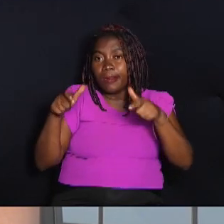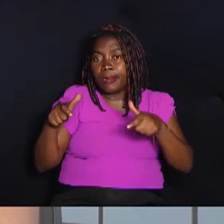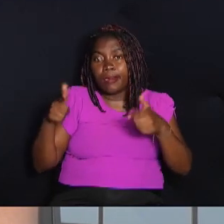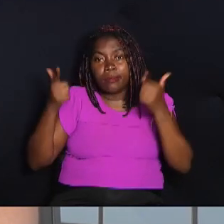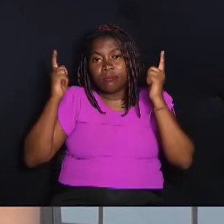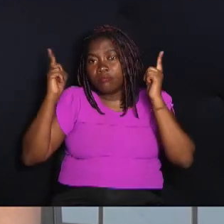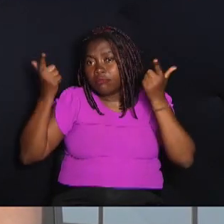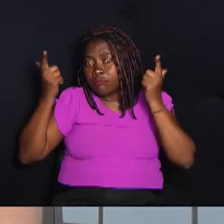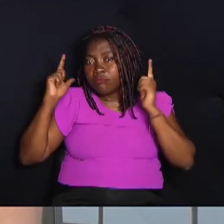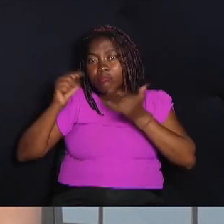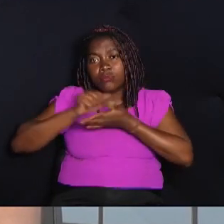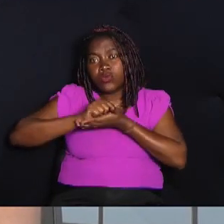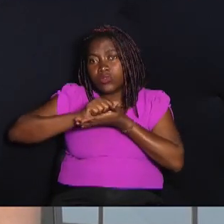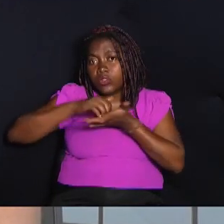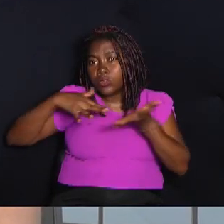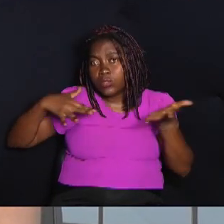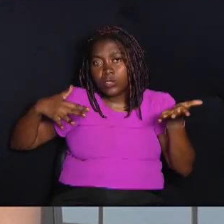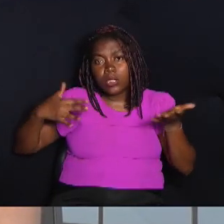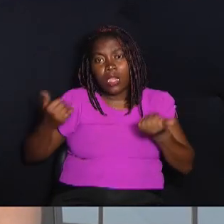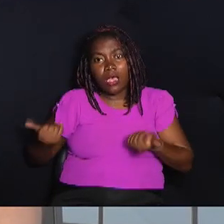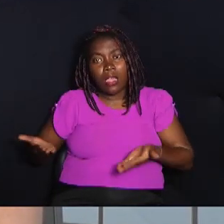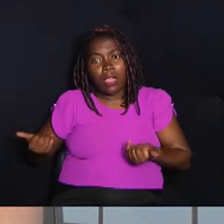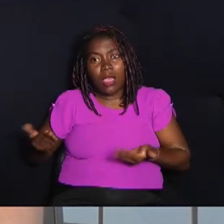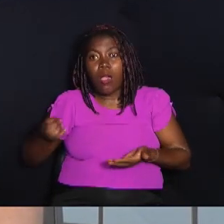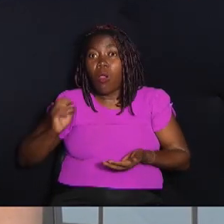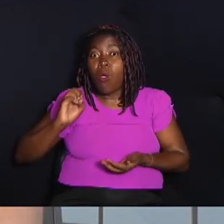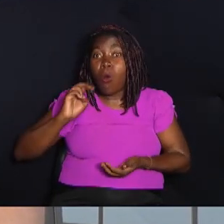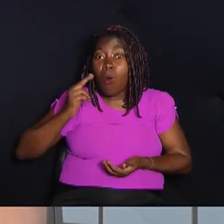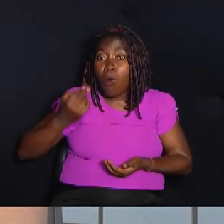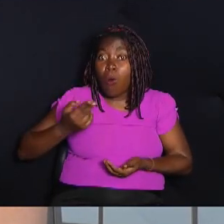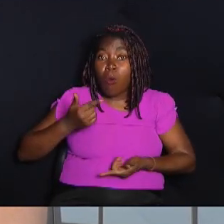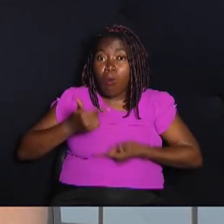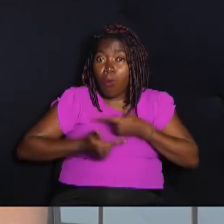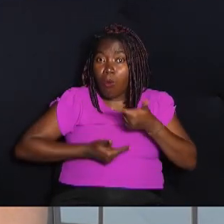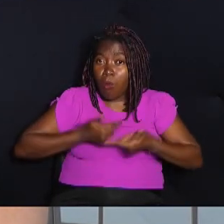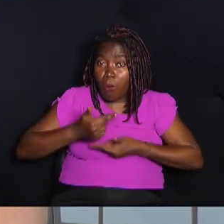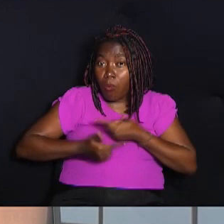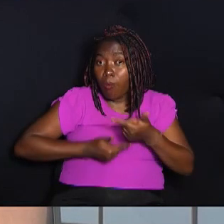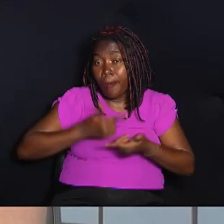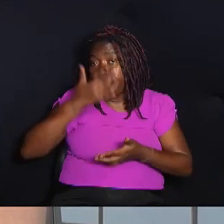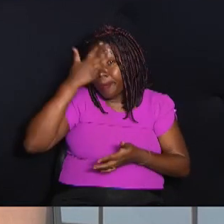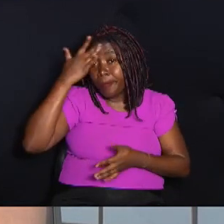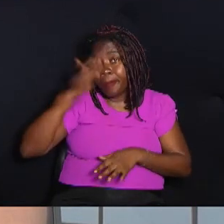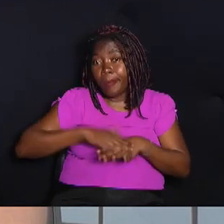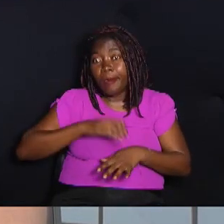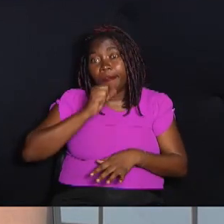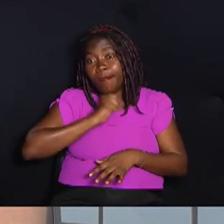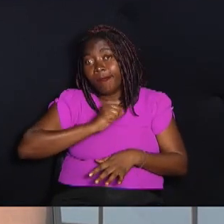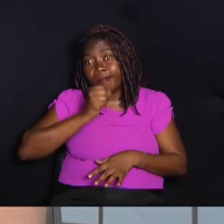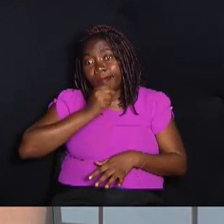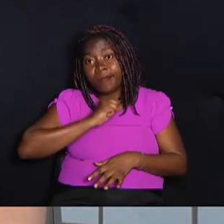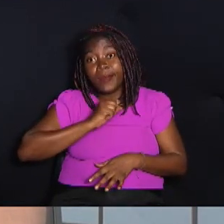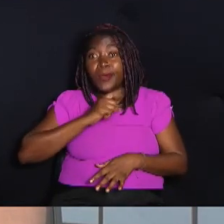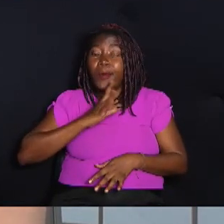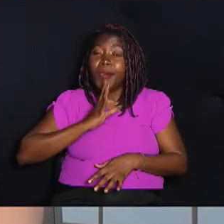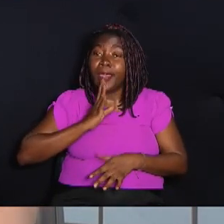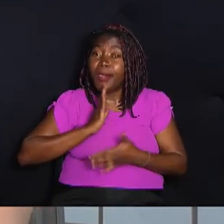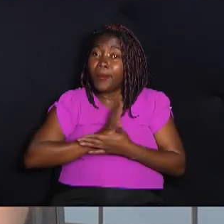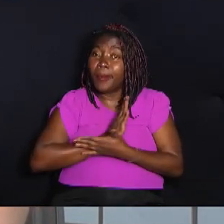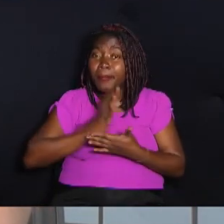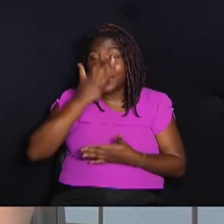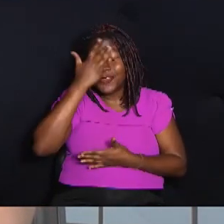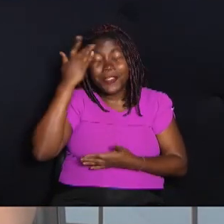para um adolescente ou uma atividade de ocupação para alguém mais velho. Eu conheço algumas pessoas que